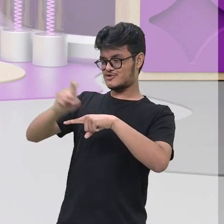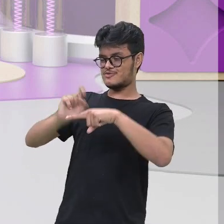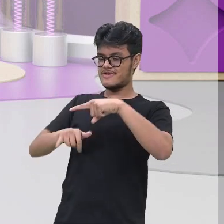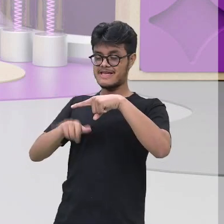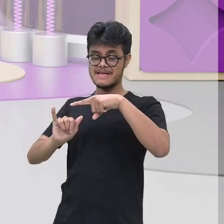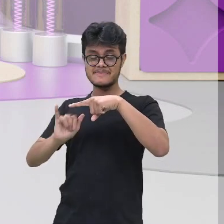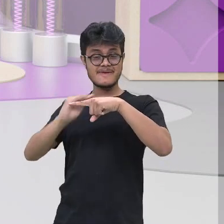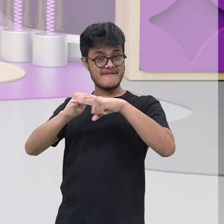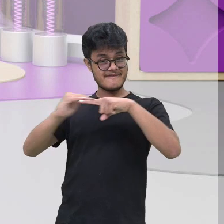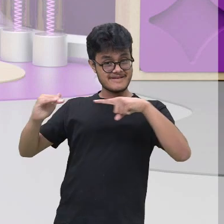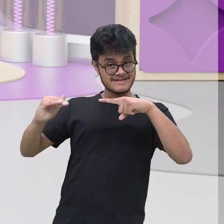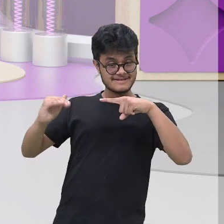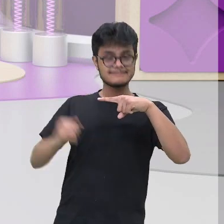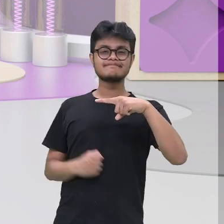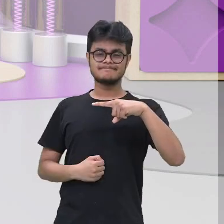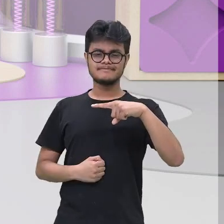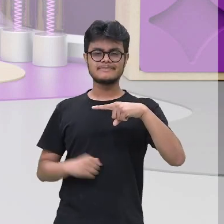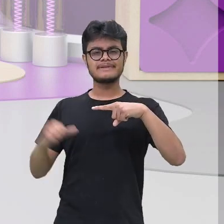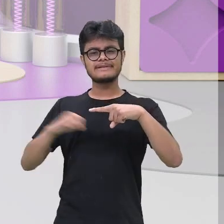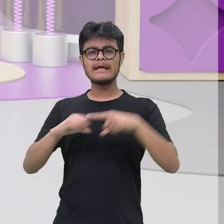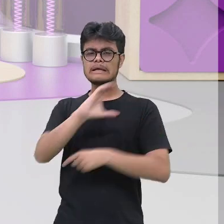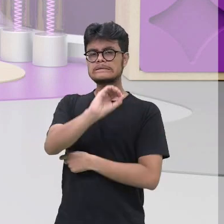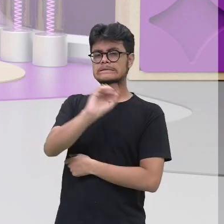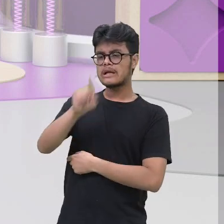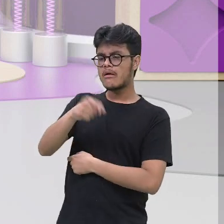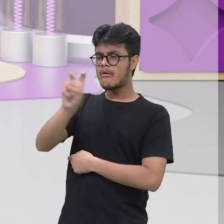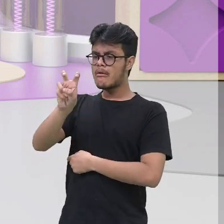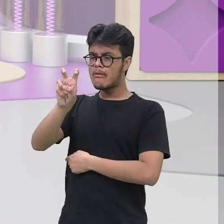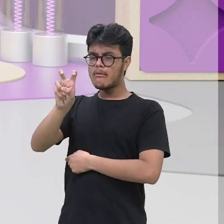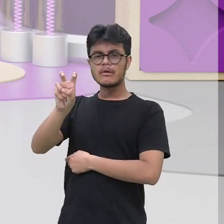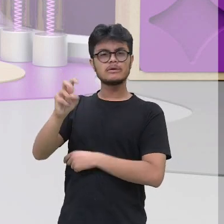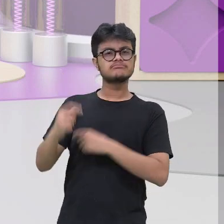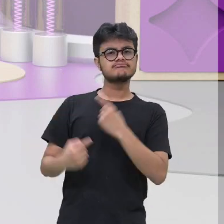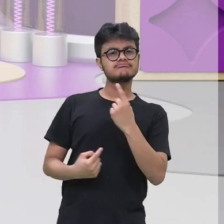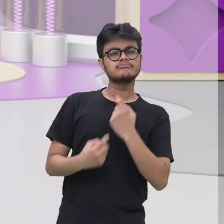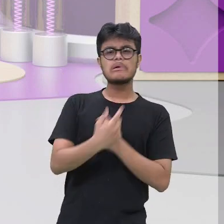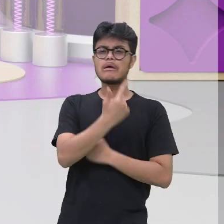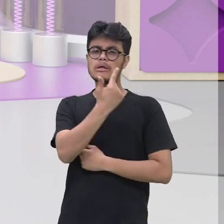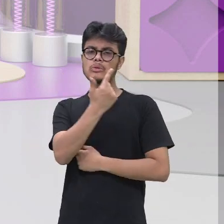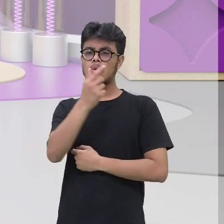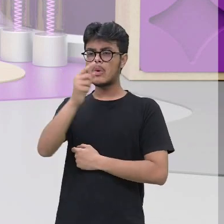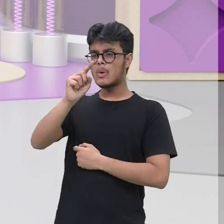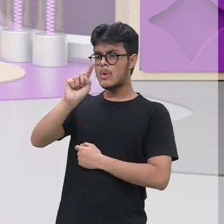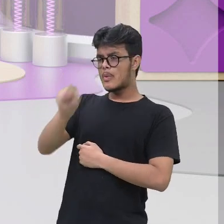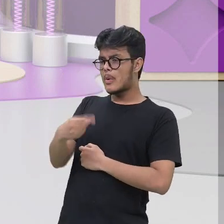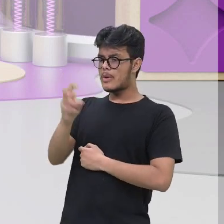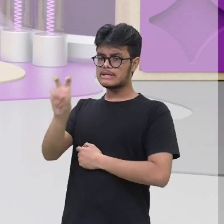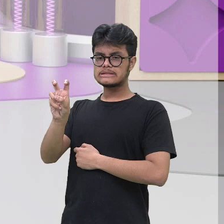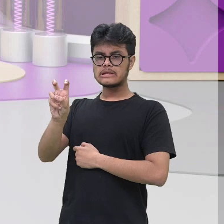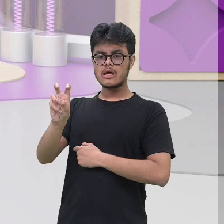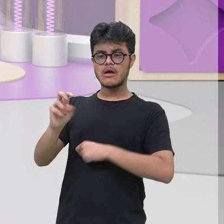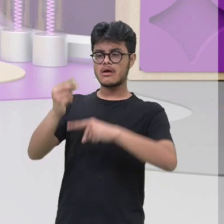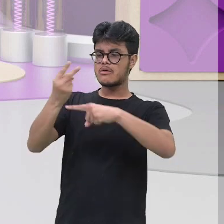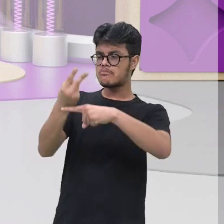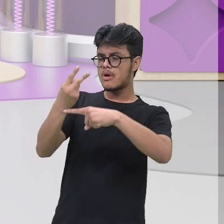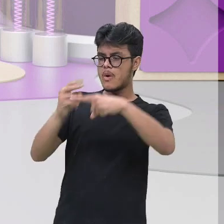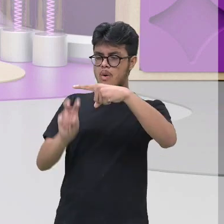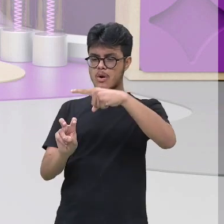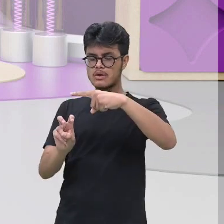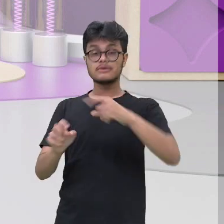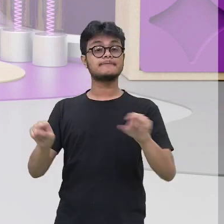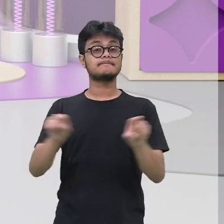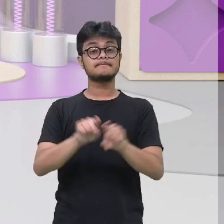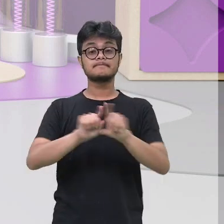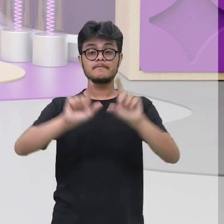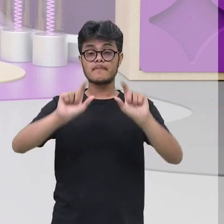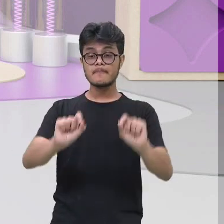frações tipo meio, 2 quintos e assim, eu vou ter as frações, mas também eu